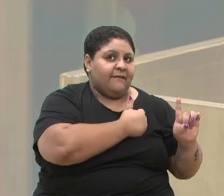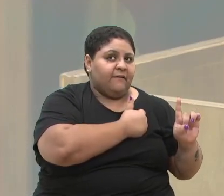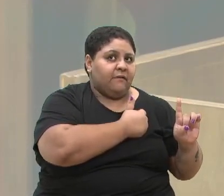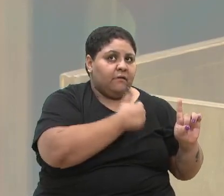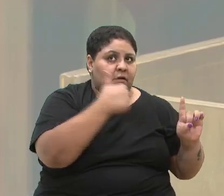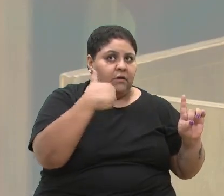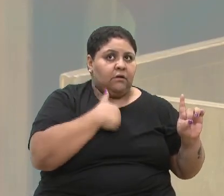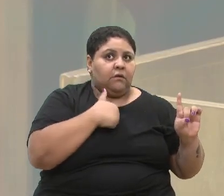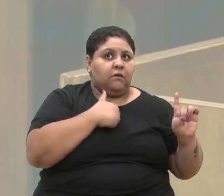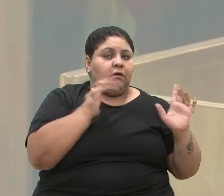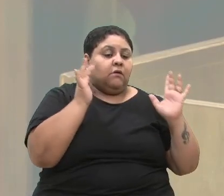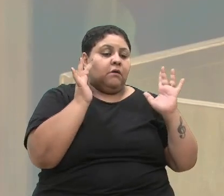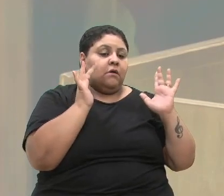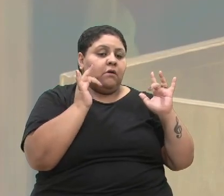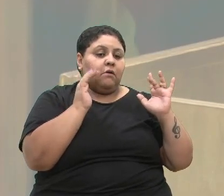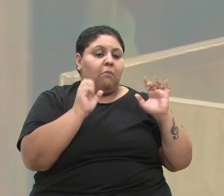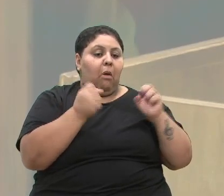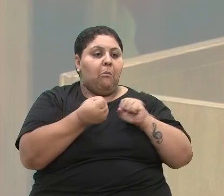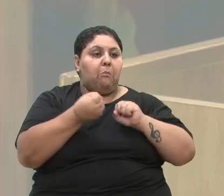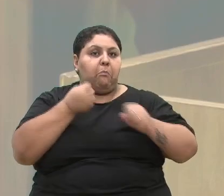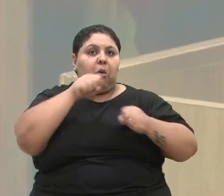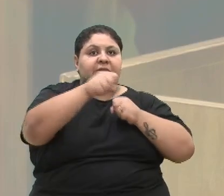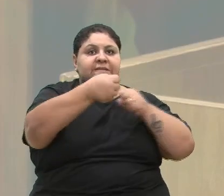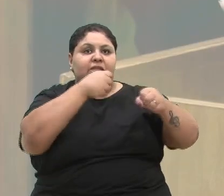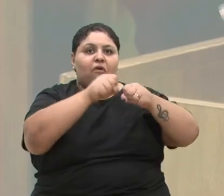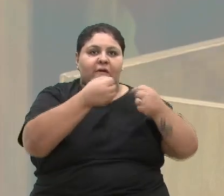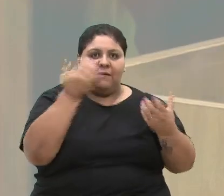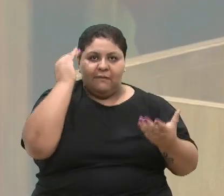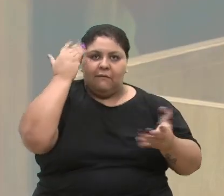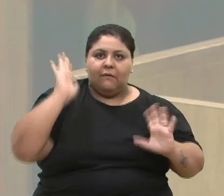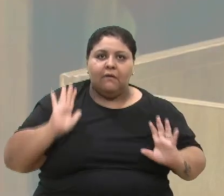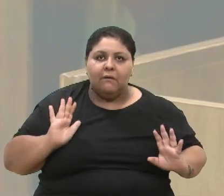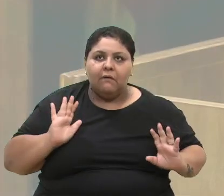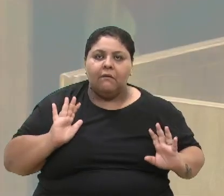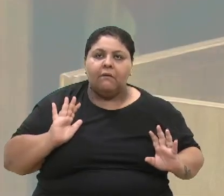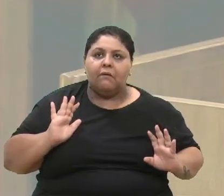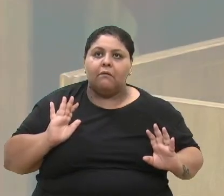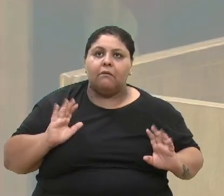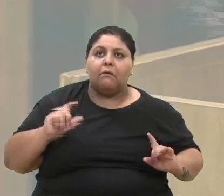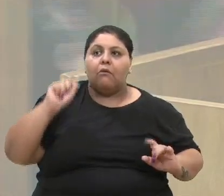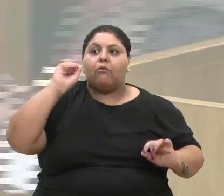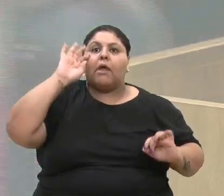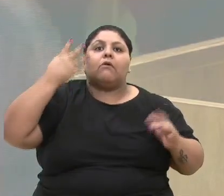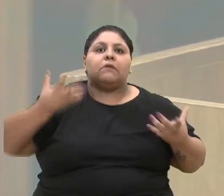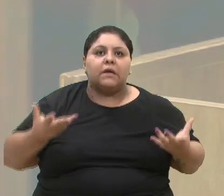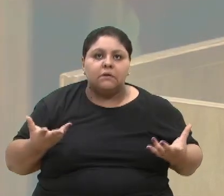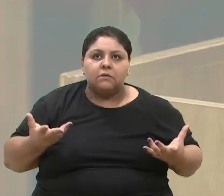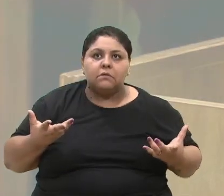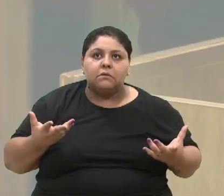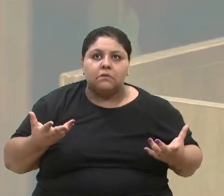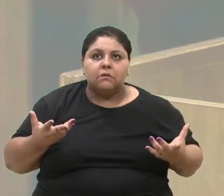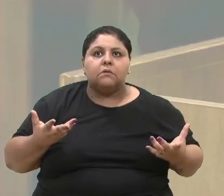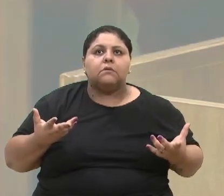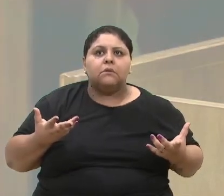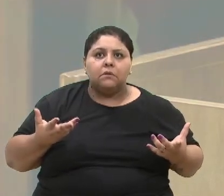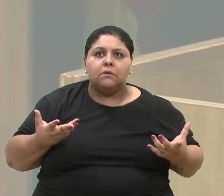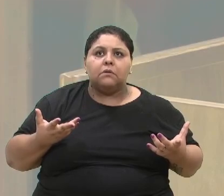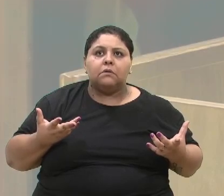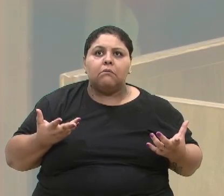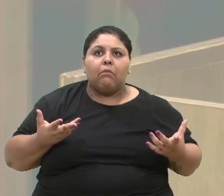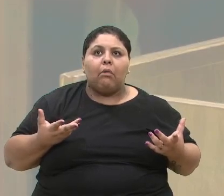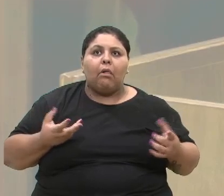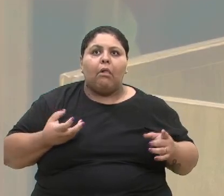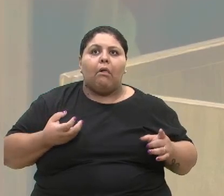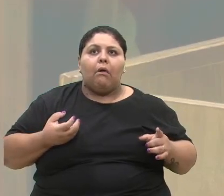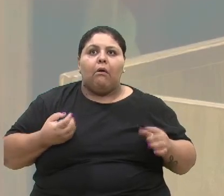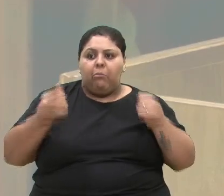estou namorando uma boxeadora, e aí? E aí, como é que fica? Ela me arrebenta e